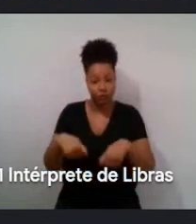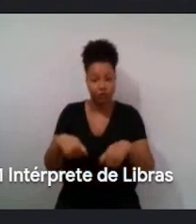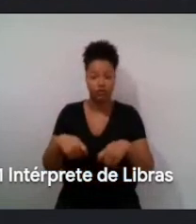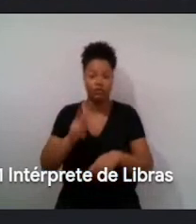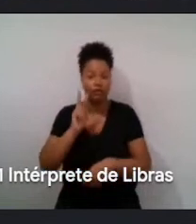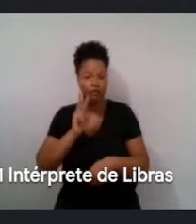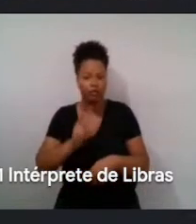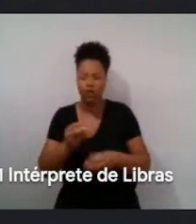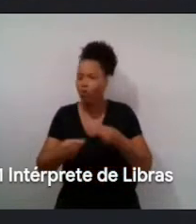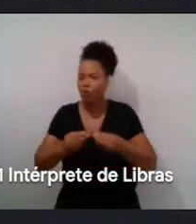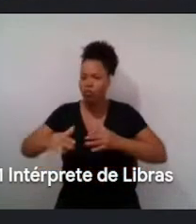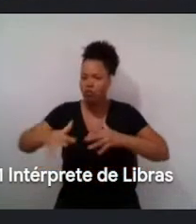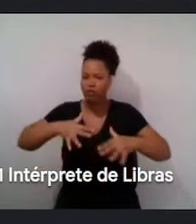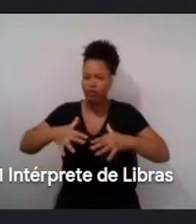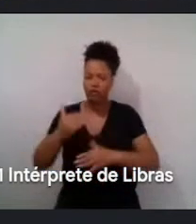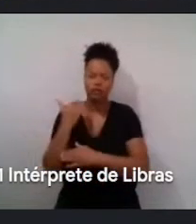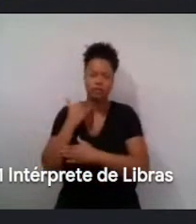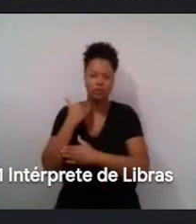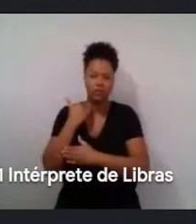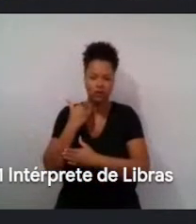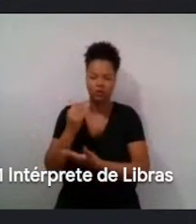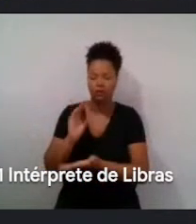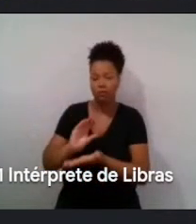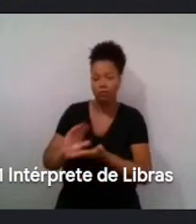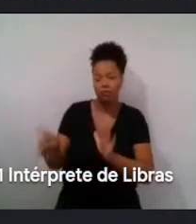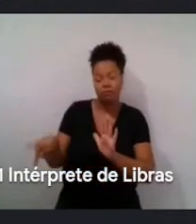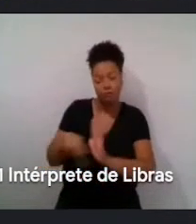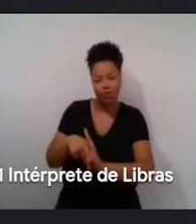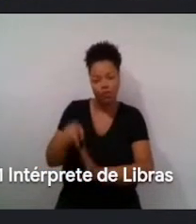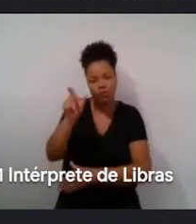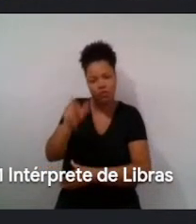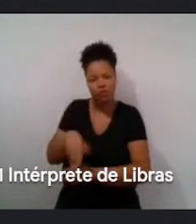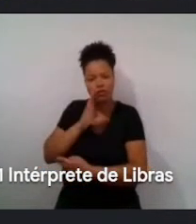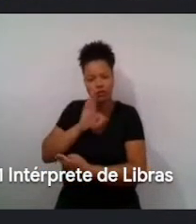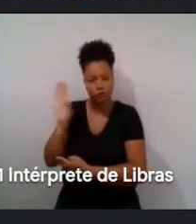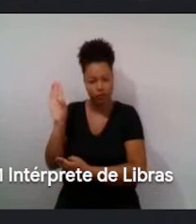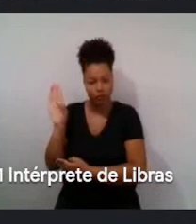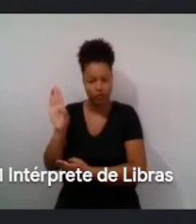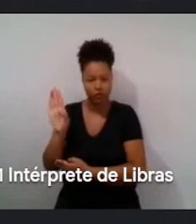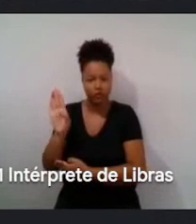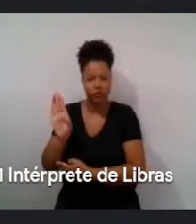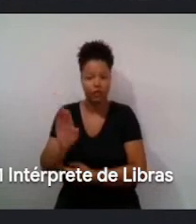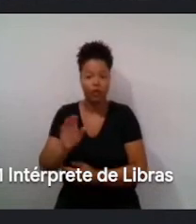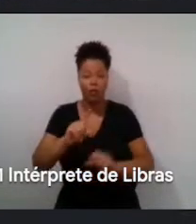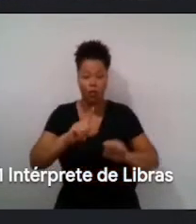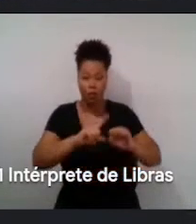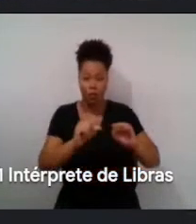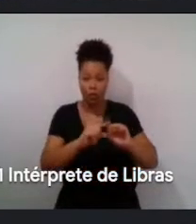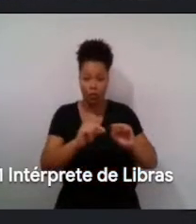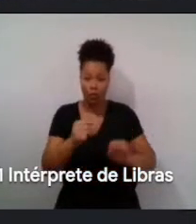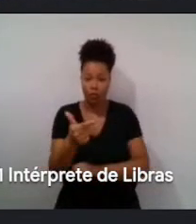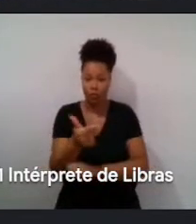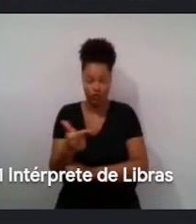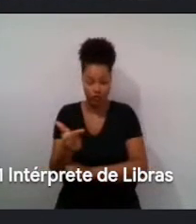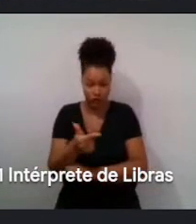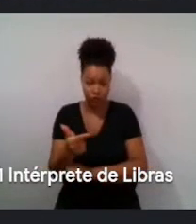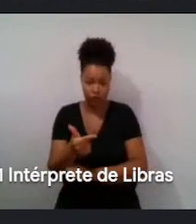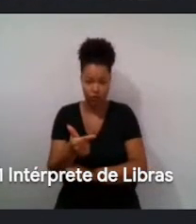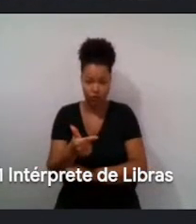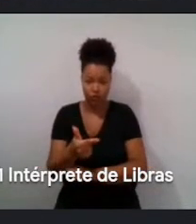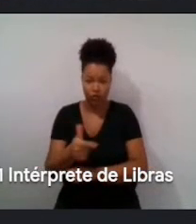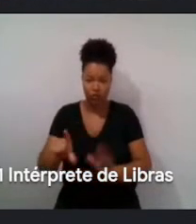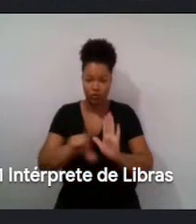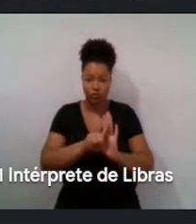candidato. Registre que, conforme previsão do parágrafo 2º do artigo 22 da